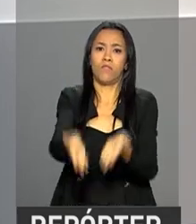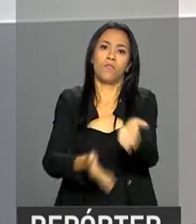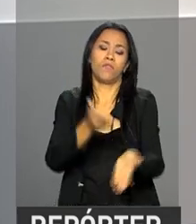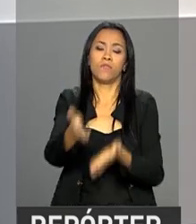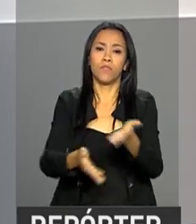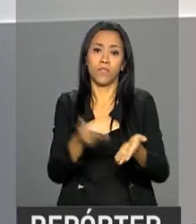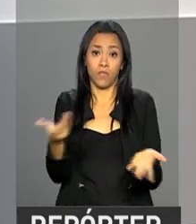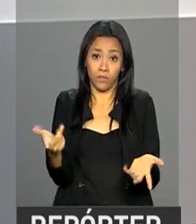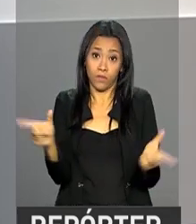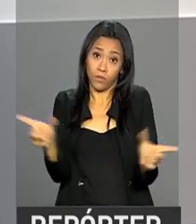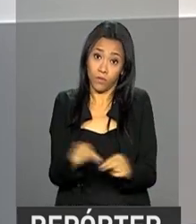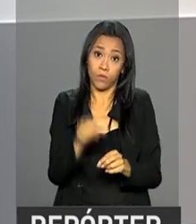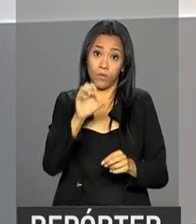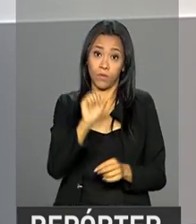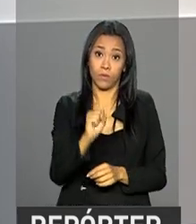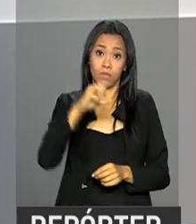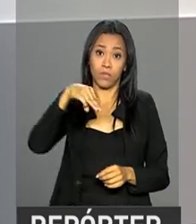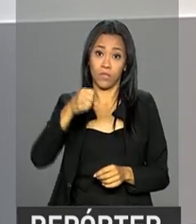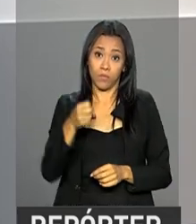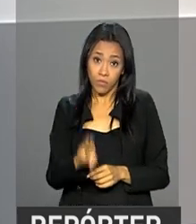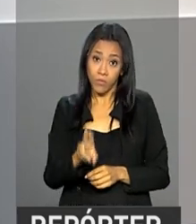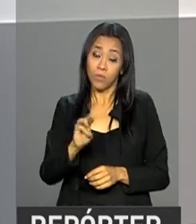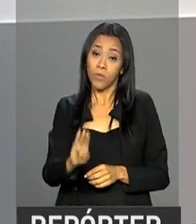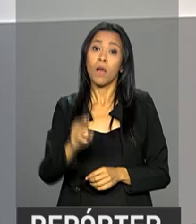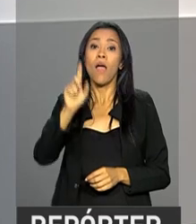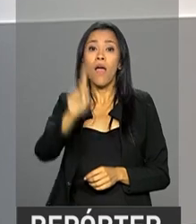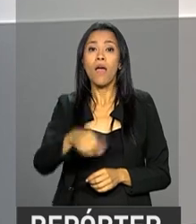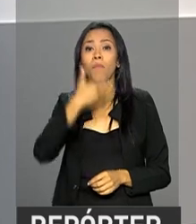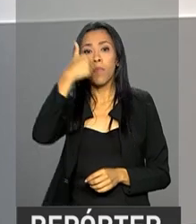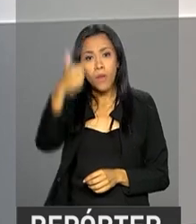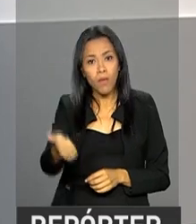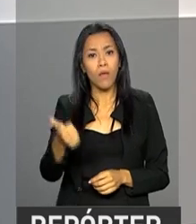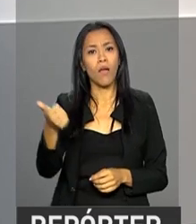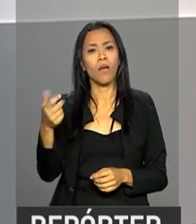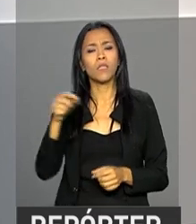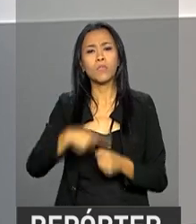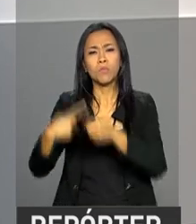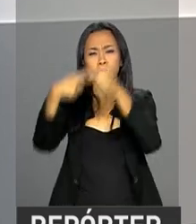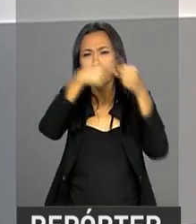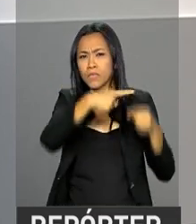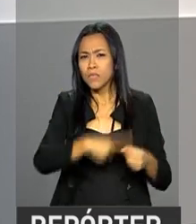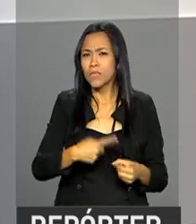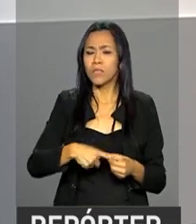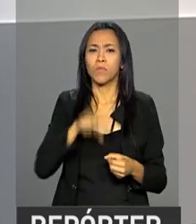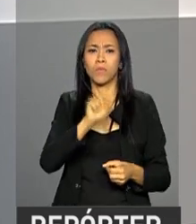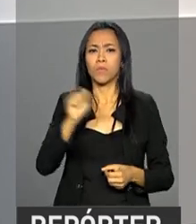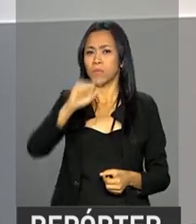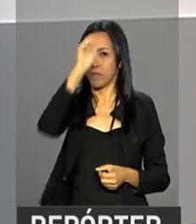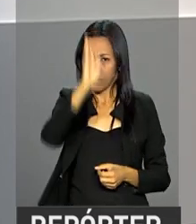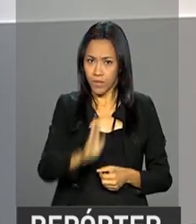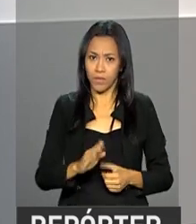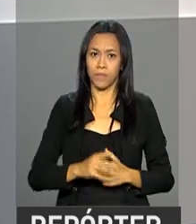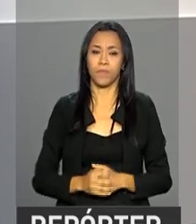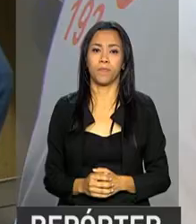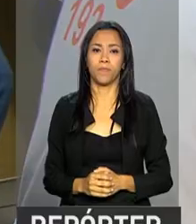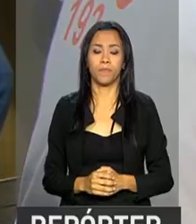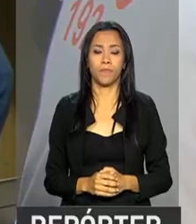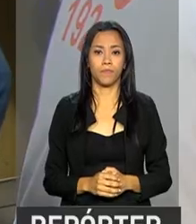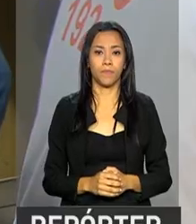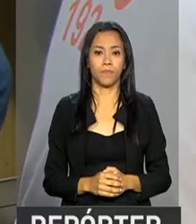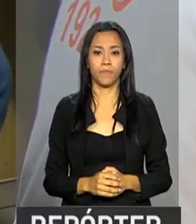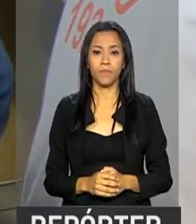os recursos são destinados para custeio e melhoria do samu e municípios de todas as regiões do país